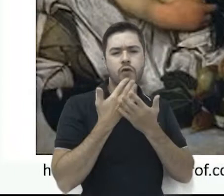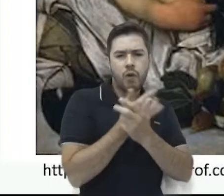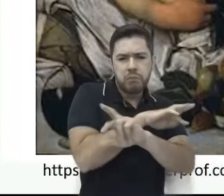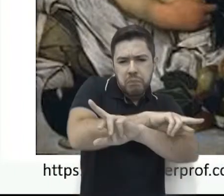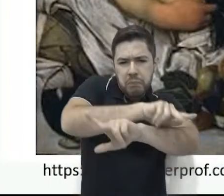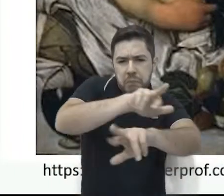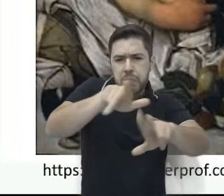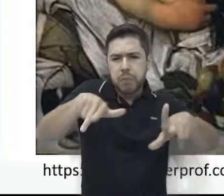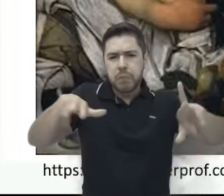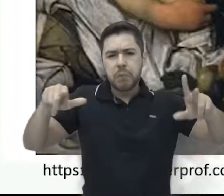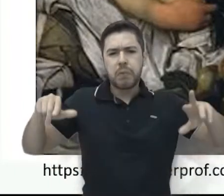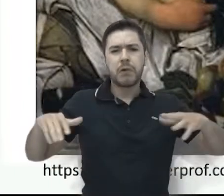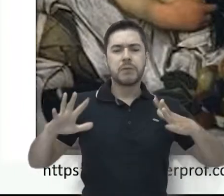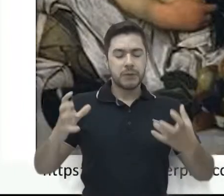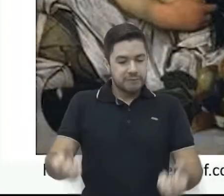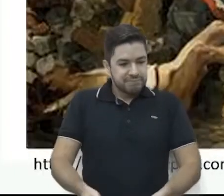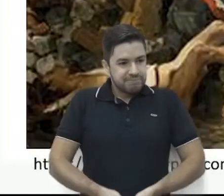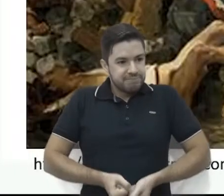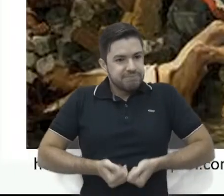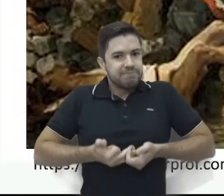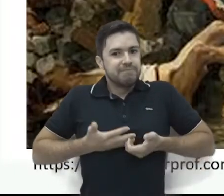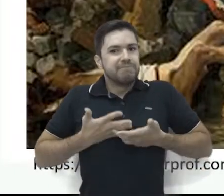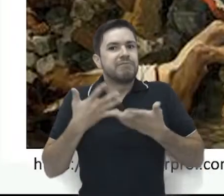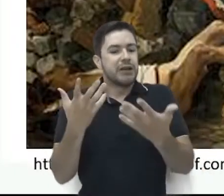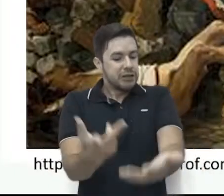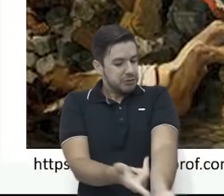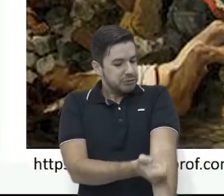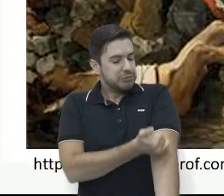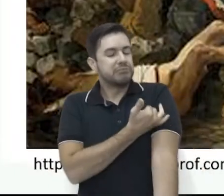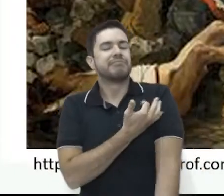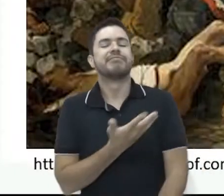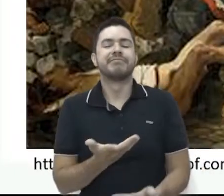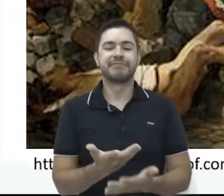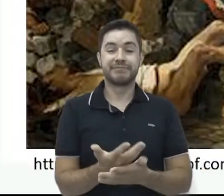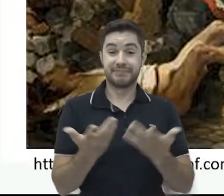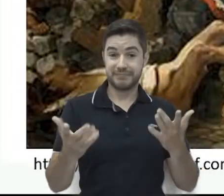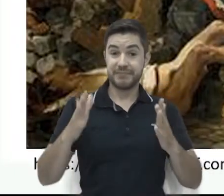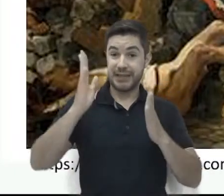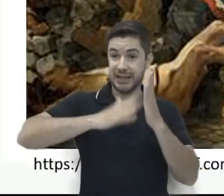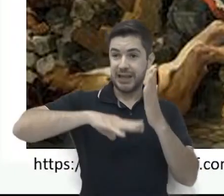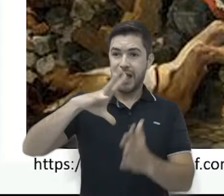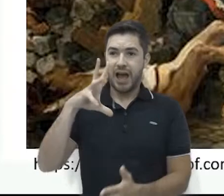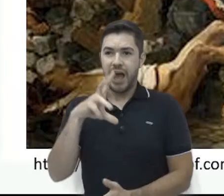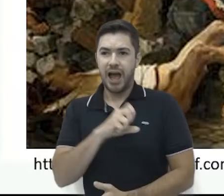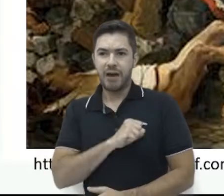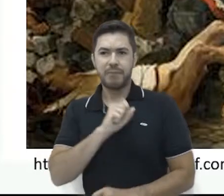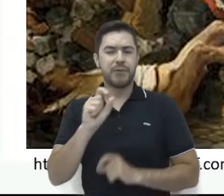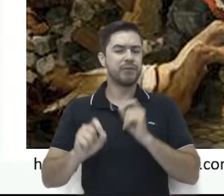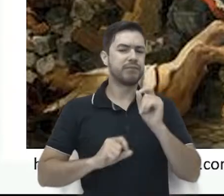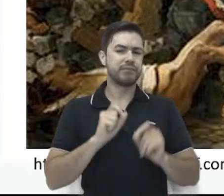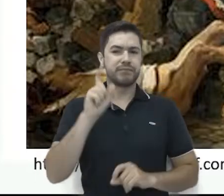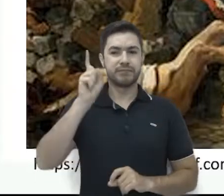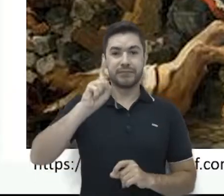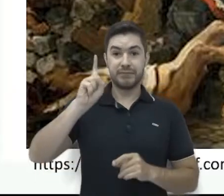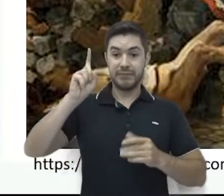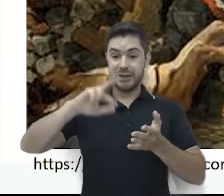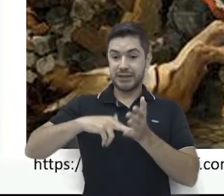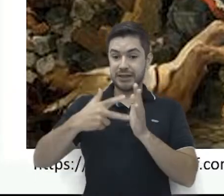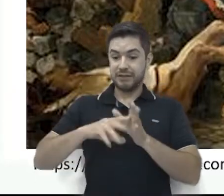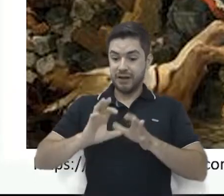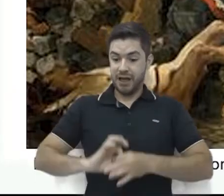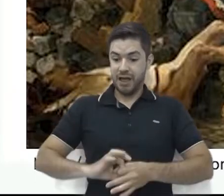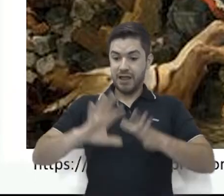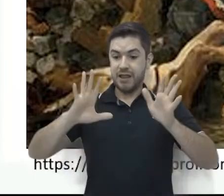para reforçar a emoção das telas. A pintura no romantismo. Aí nós temos o quadro A Liberdade Guiando